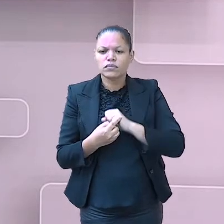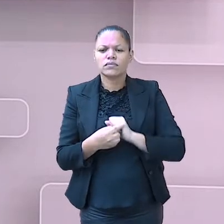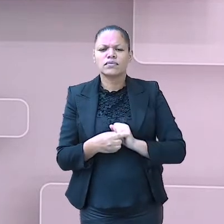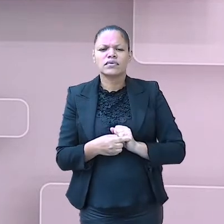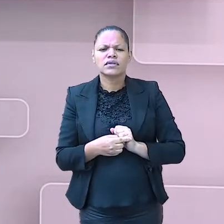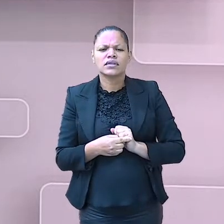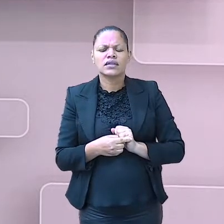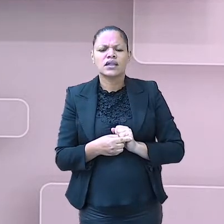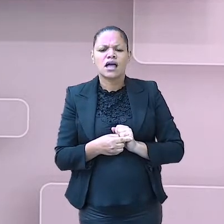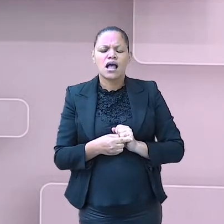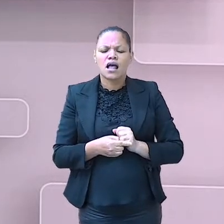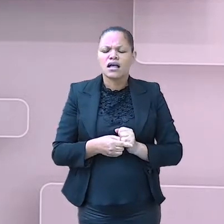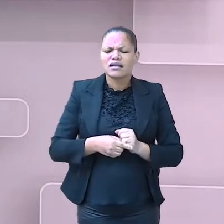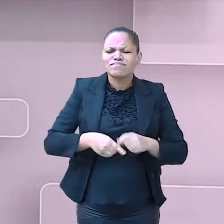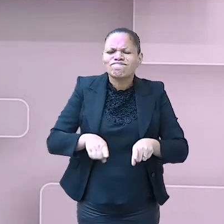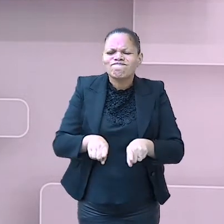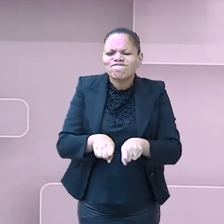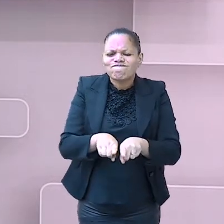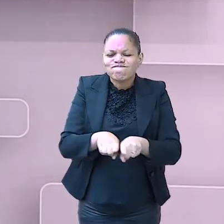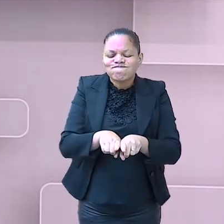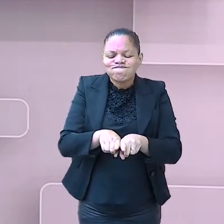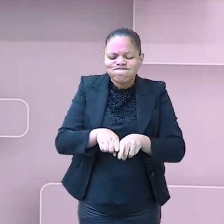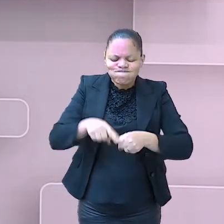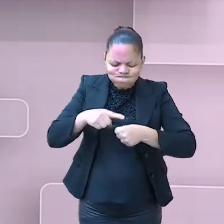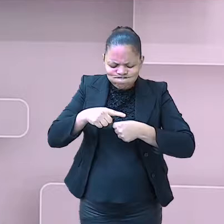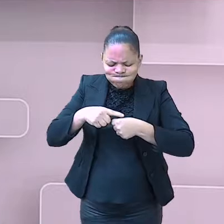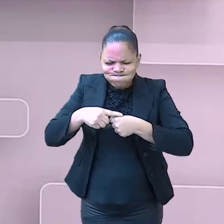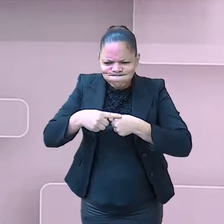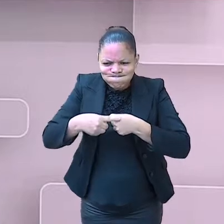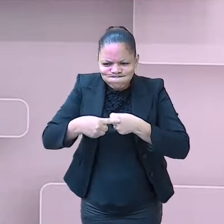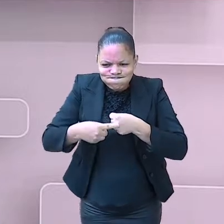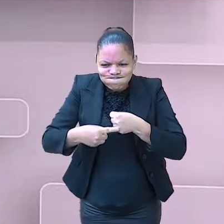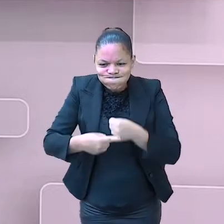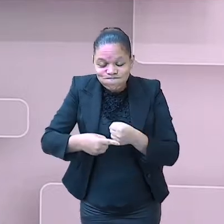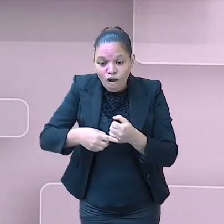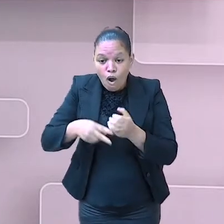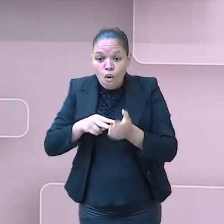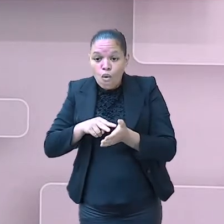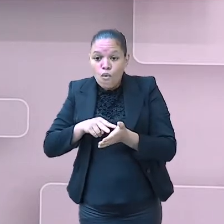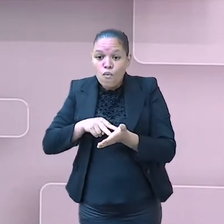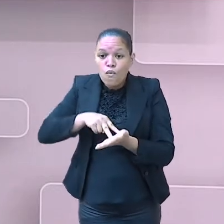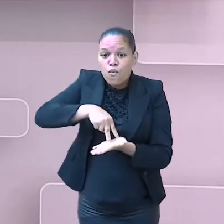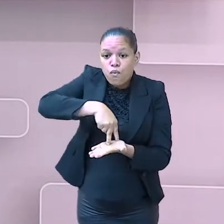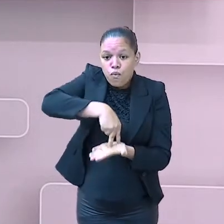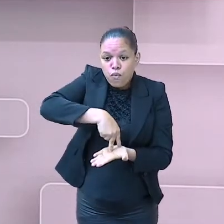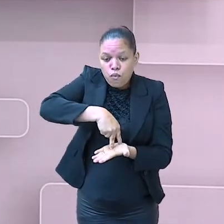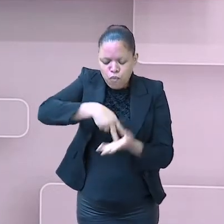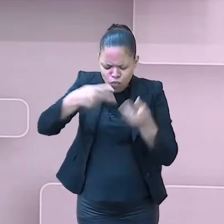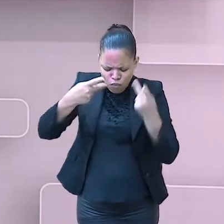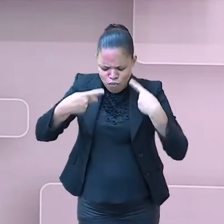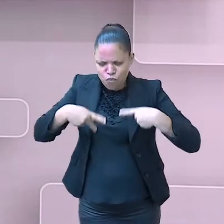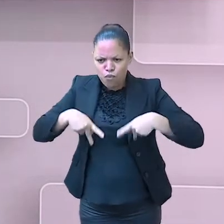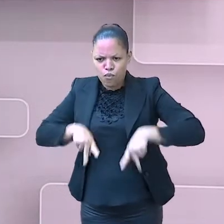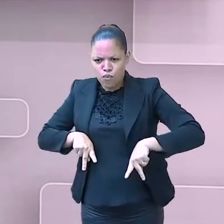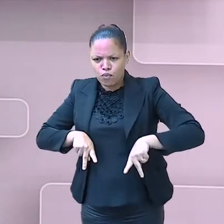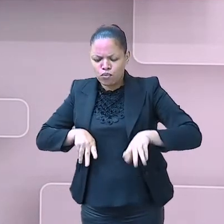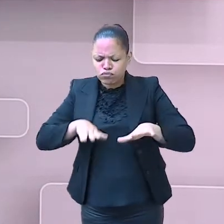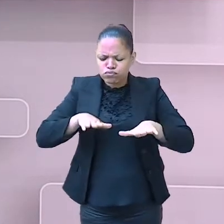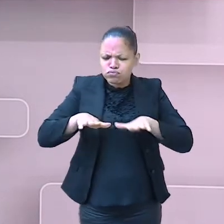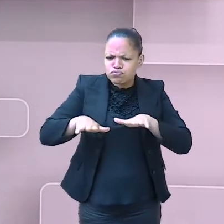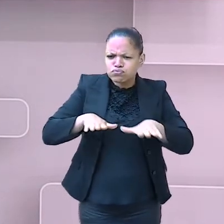que sustente o corpo e também que dá movimento, tá? E dentro dessa classificação